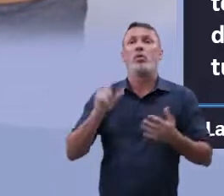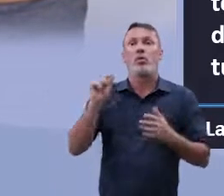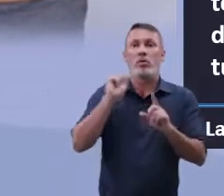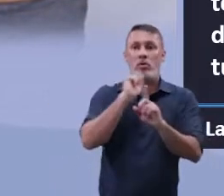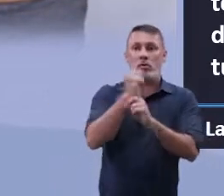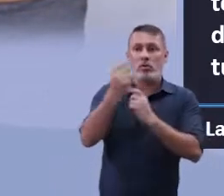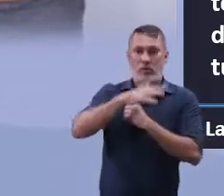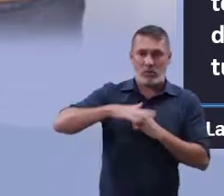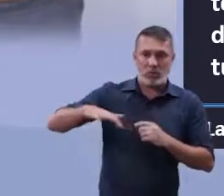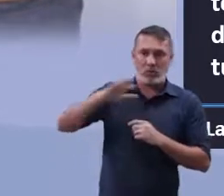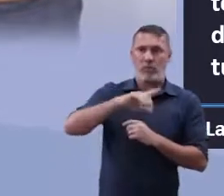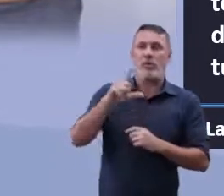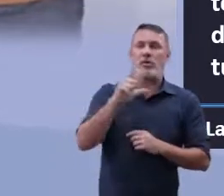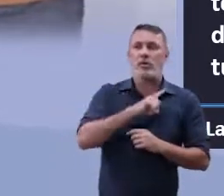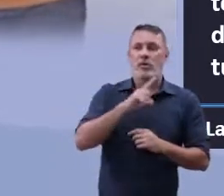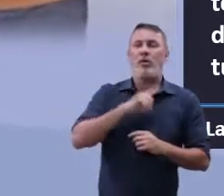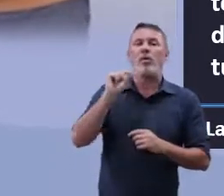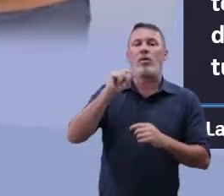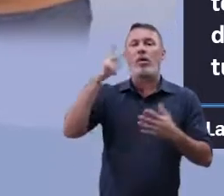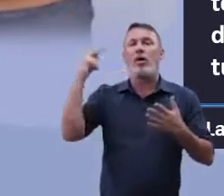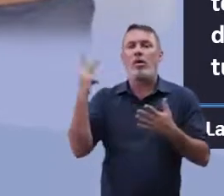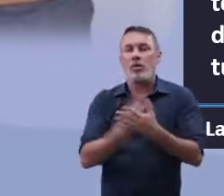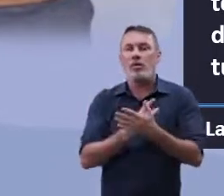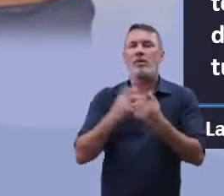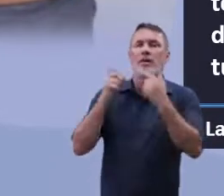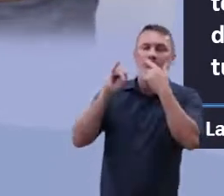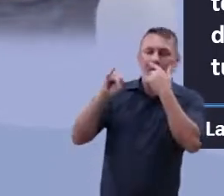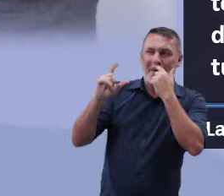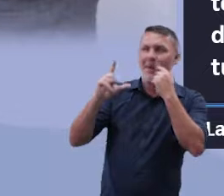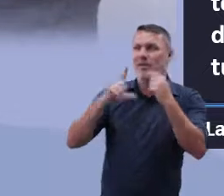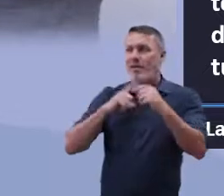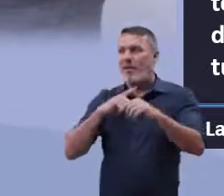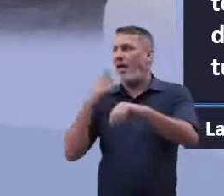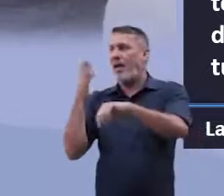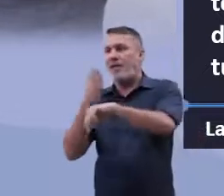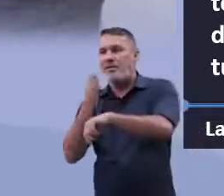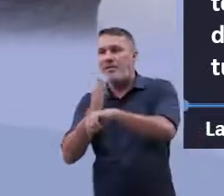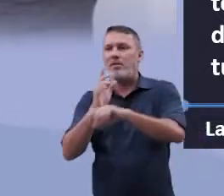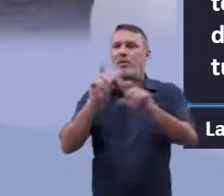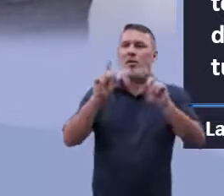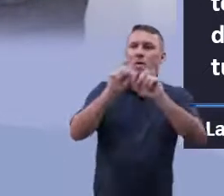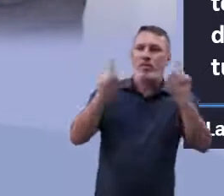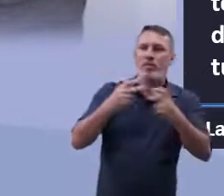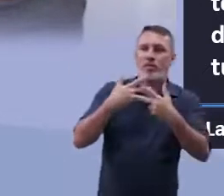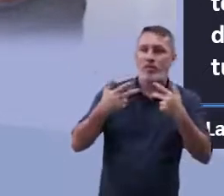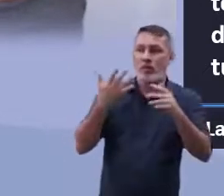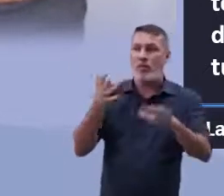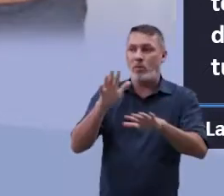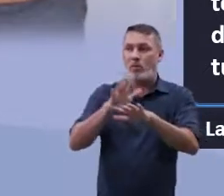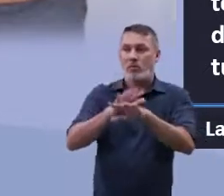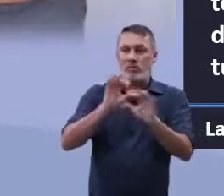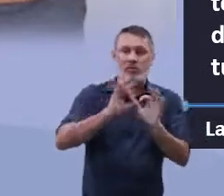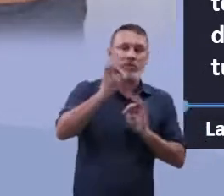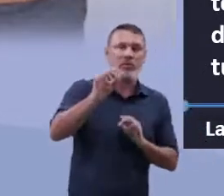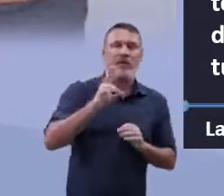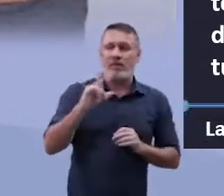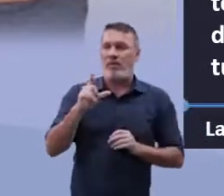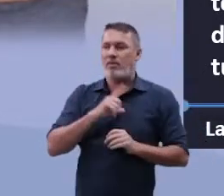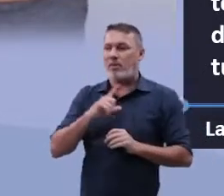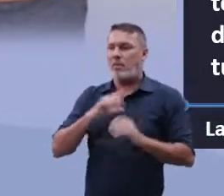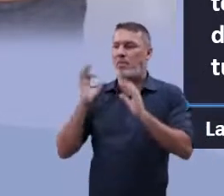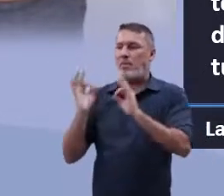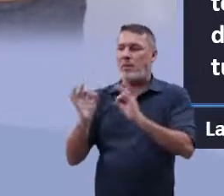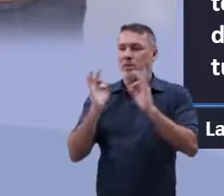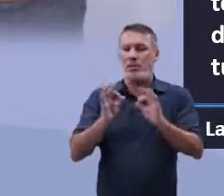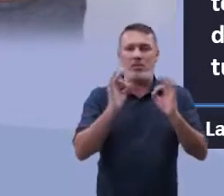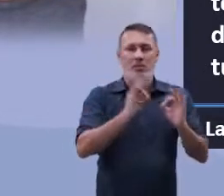sociedade, se tiver, né, naquele caso, por exemplo, se tivesse acesso a um meio digital, a inclusão digital ali, talvez esses problemas